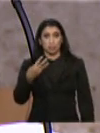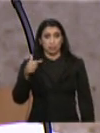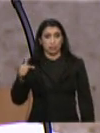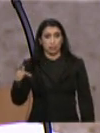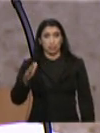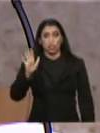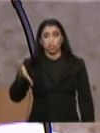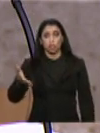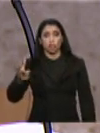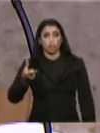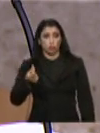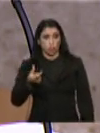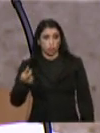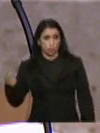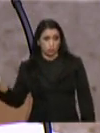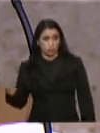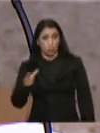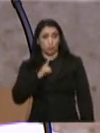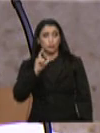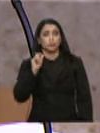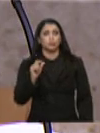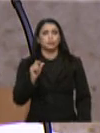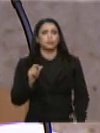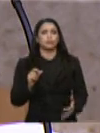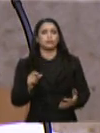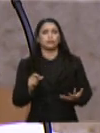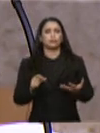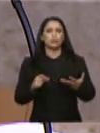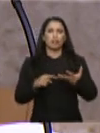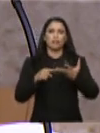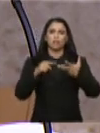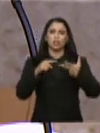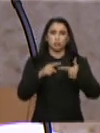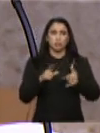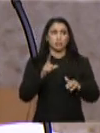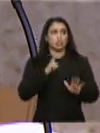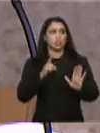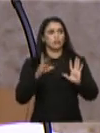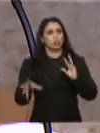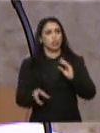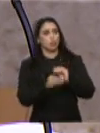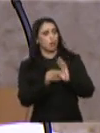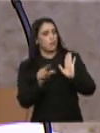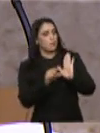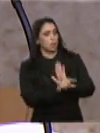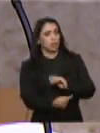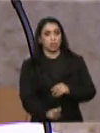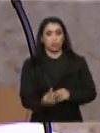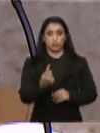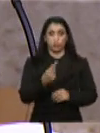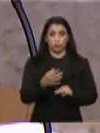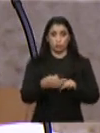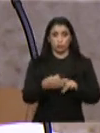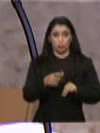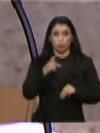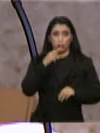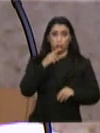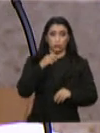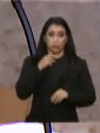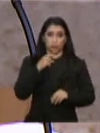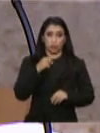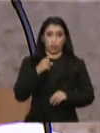1997-37/2000, dentre outras providências, acrescentou o parágrafo único, o ministro Gilmar há pouco lembrou,